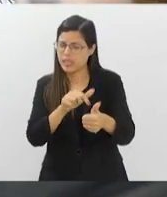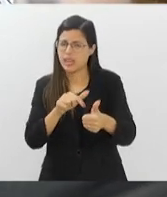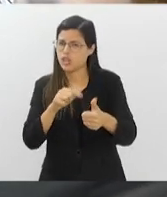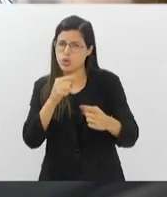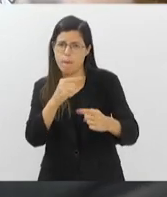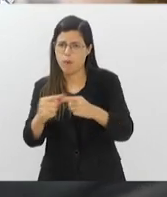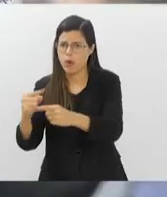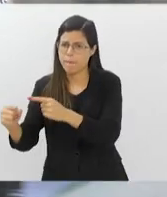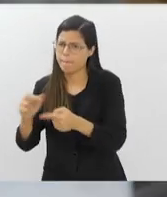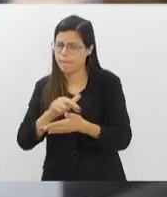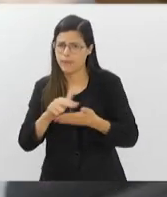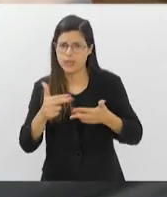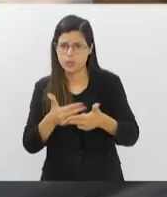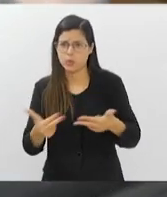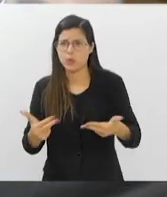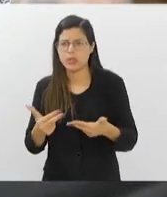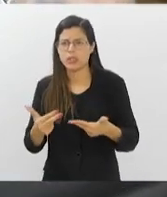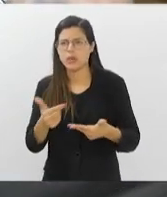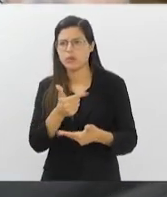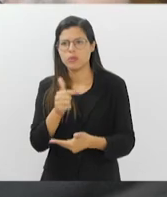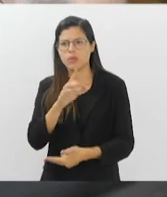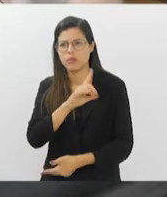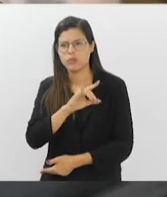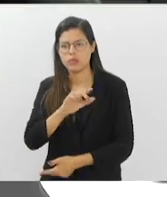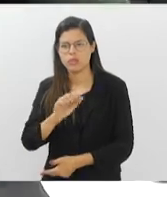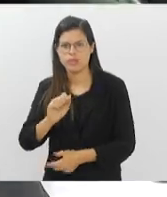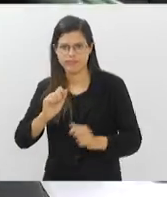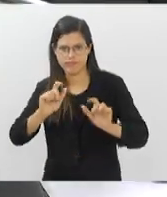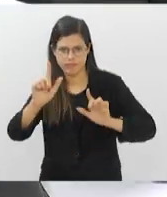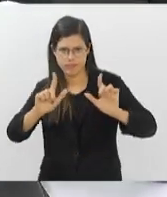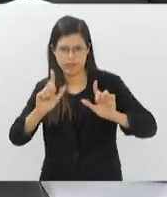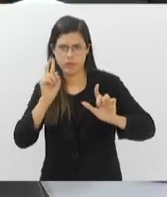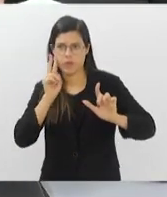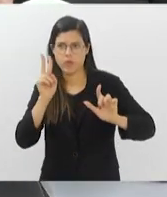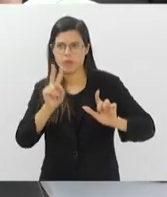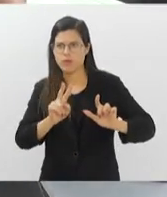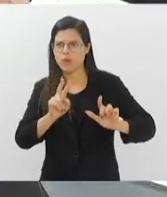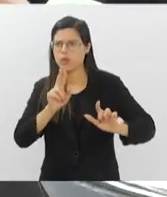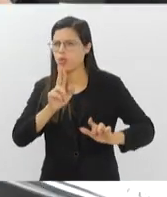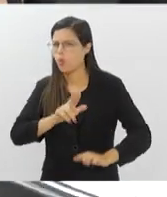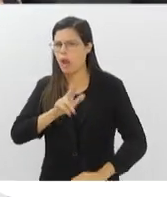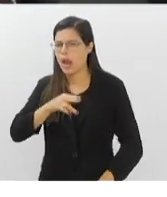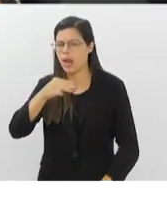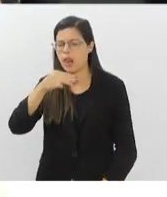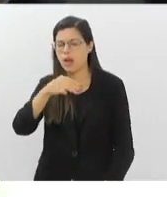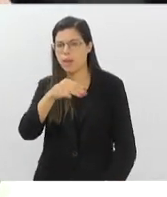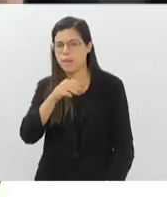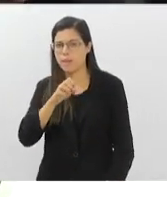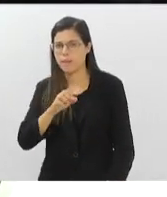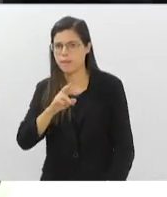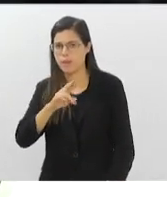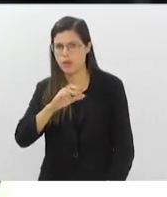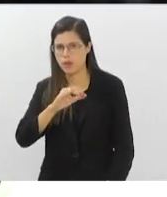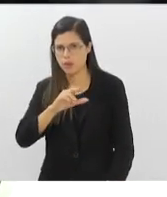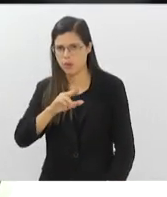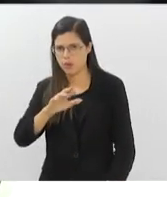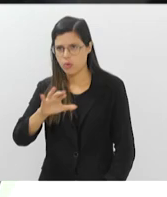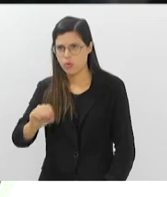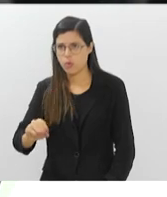matéria na televisão grande, o Mink deve ter visto, não era mercúrio, não. Determinados